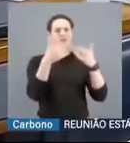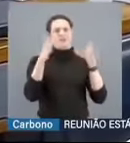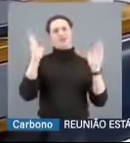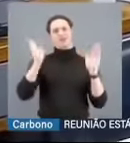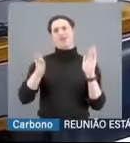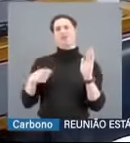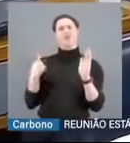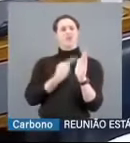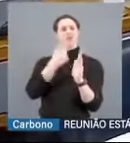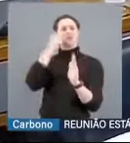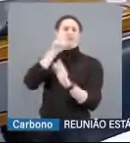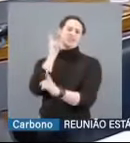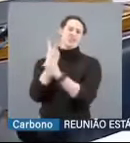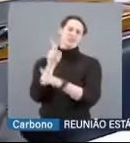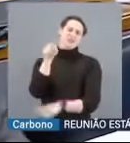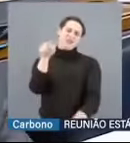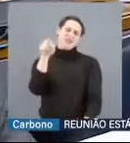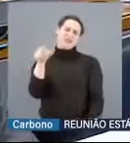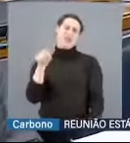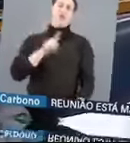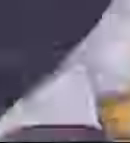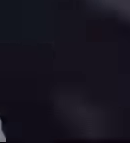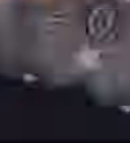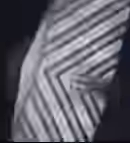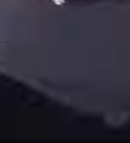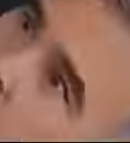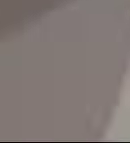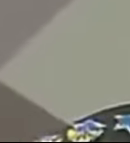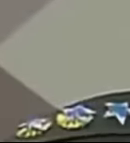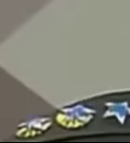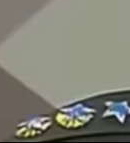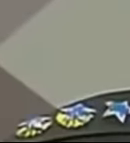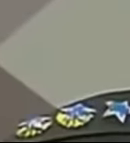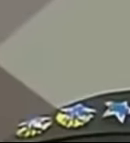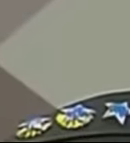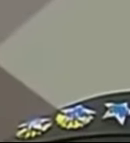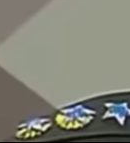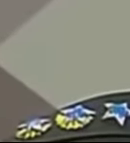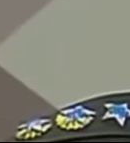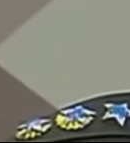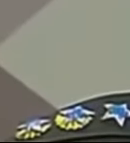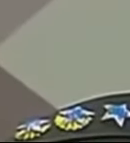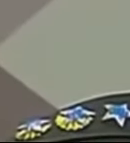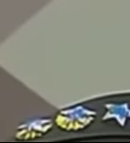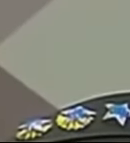esse o nosso objetivo, e esse é o objetivo da CPMI. Ainda que o senhor se cale,